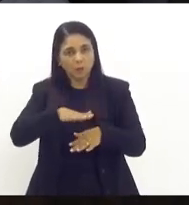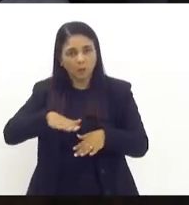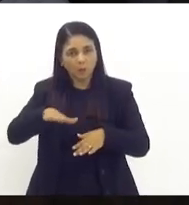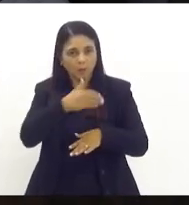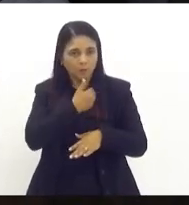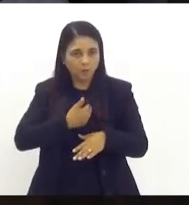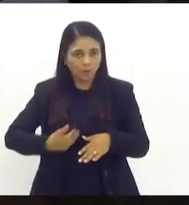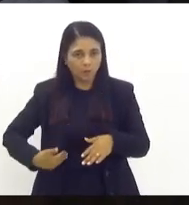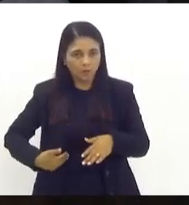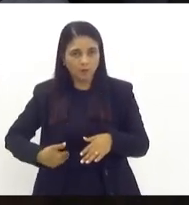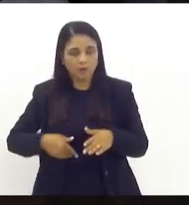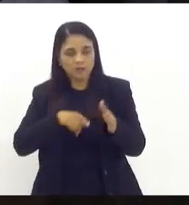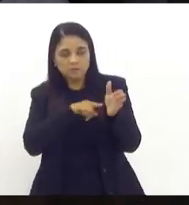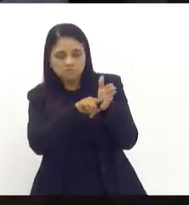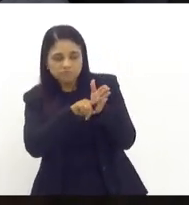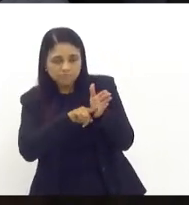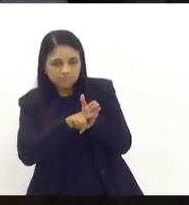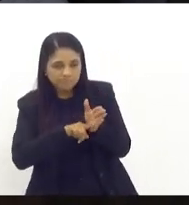exames